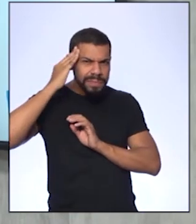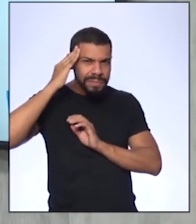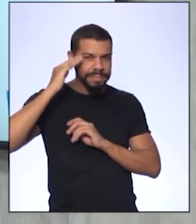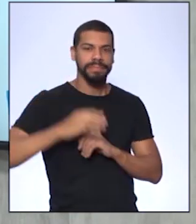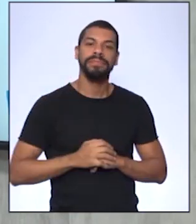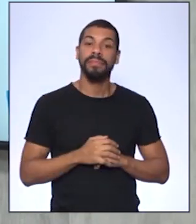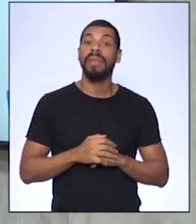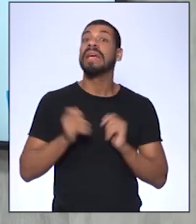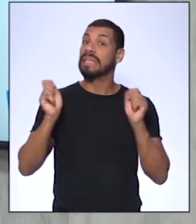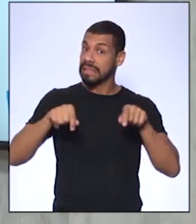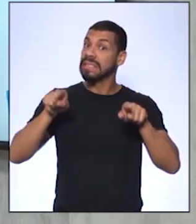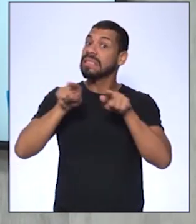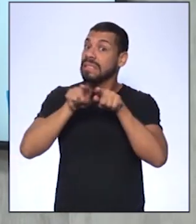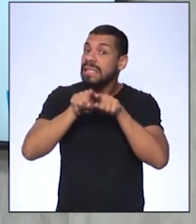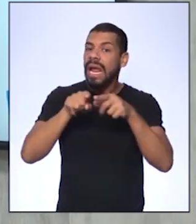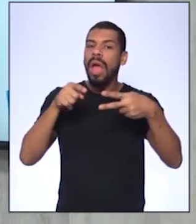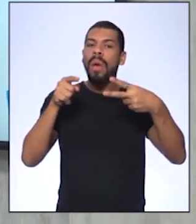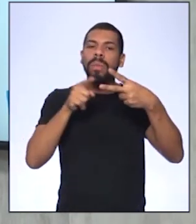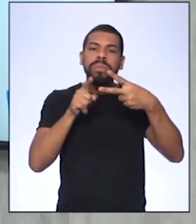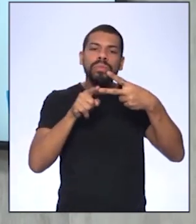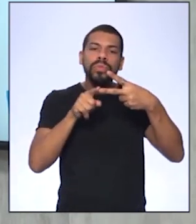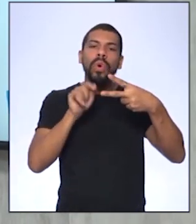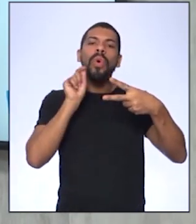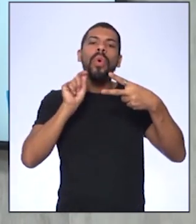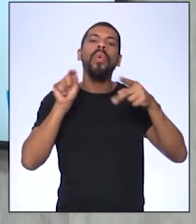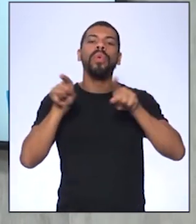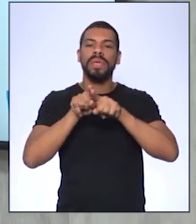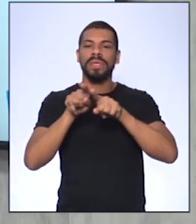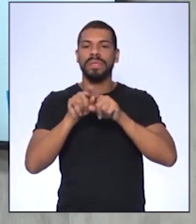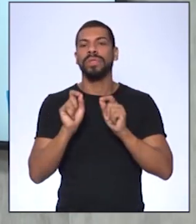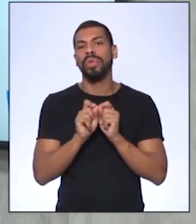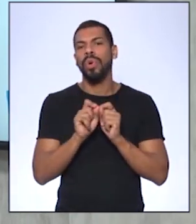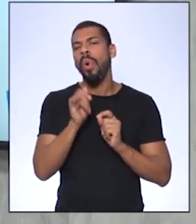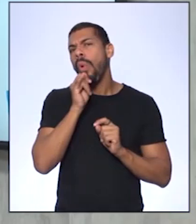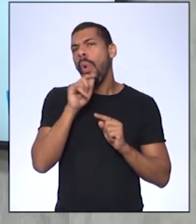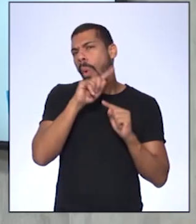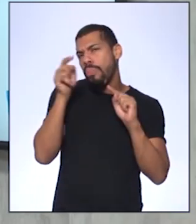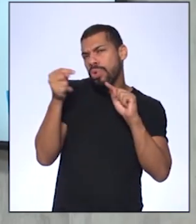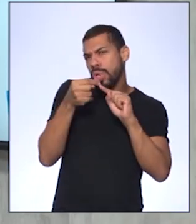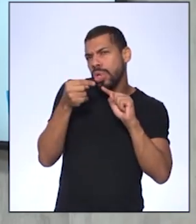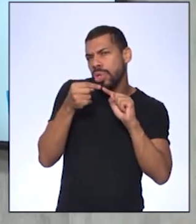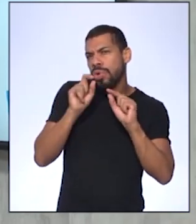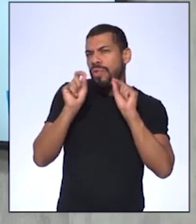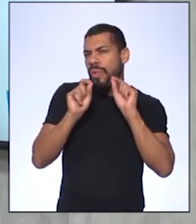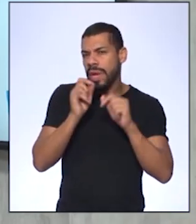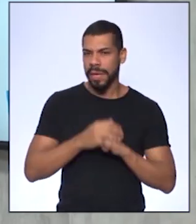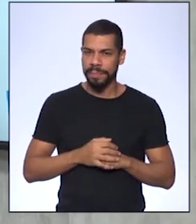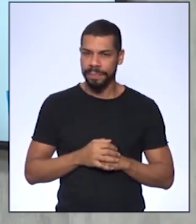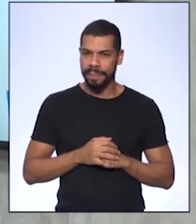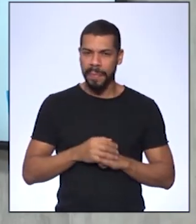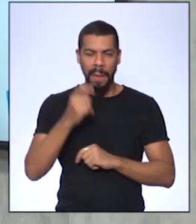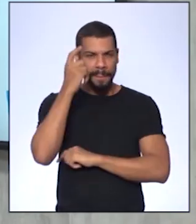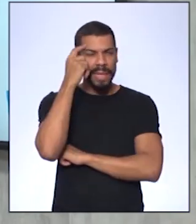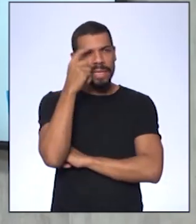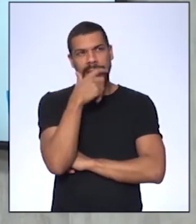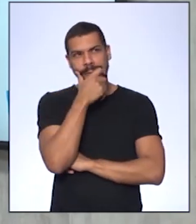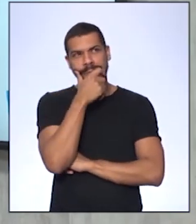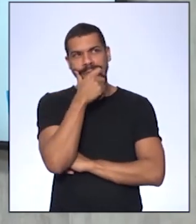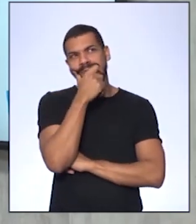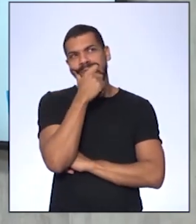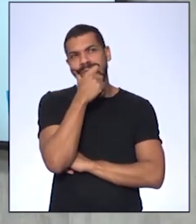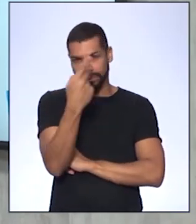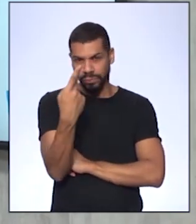Ela tem uma condição subjetiva, subjetivismo aqui, eu gostaria que você pensasse assim como eu.